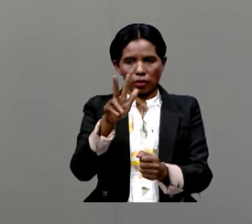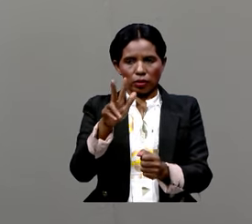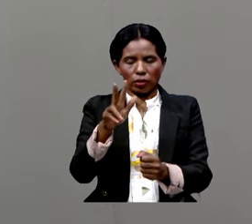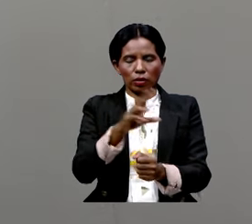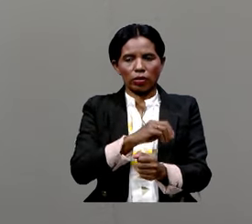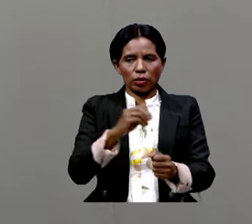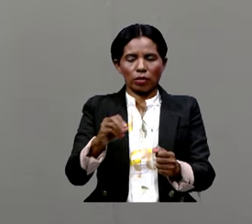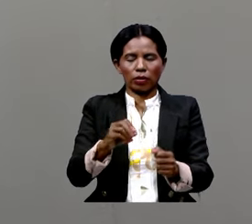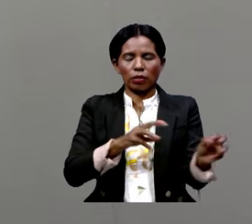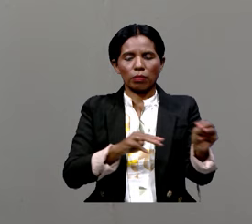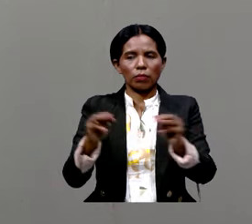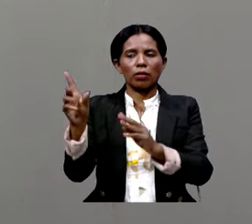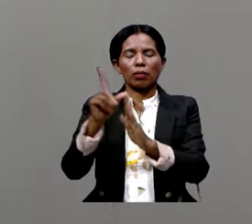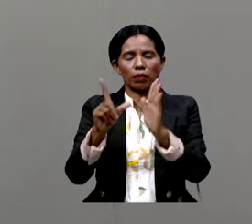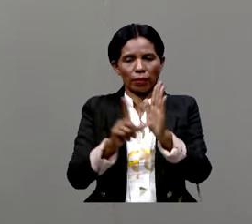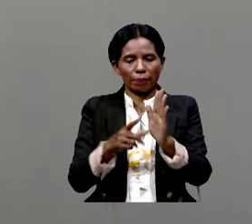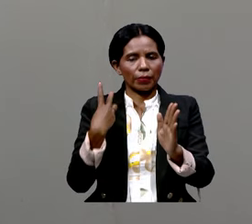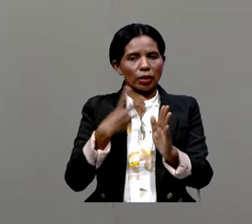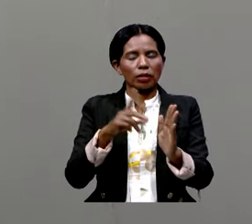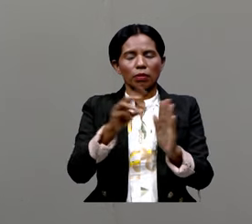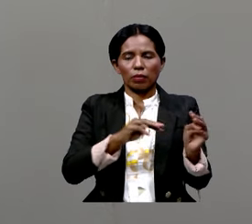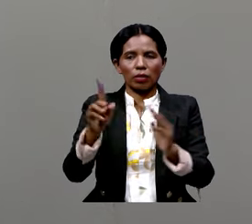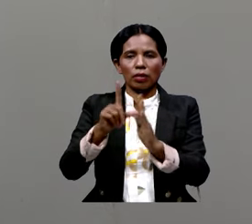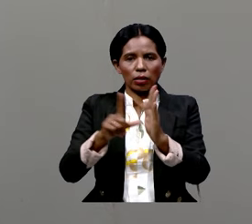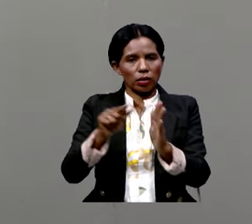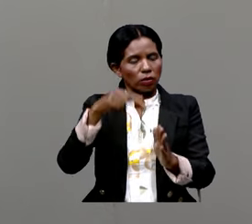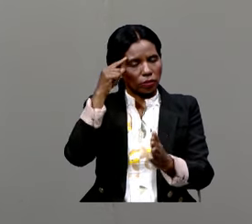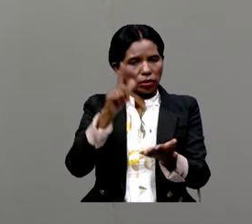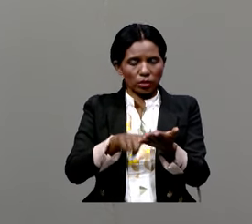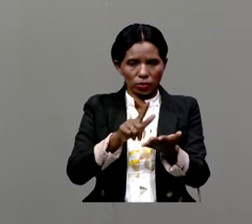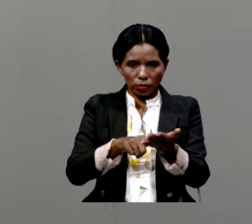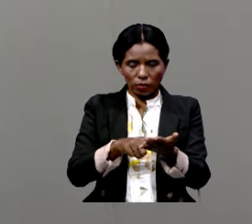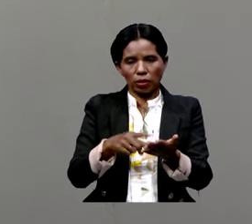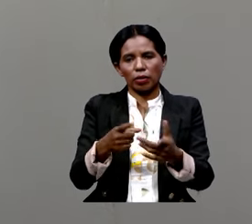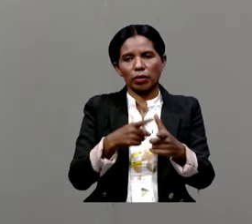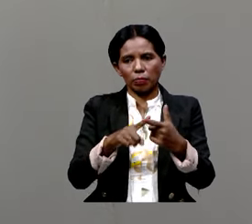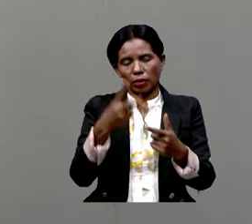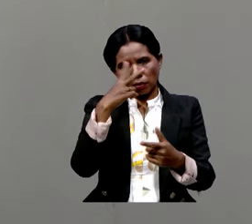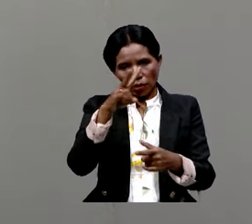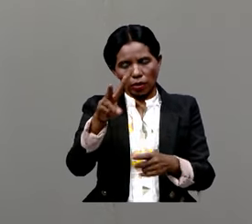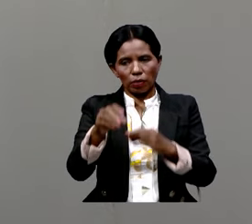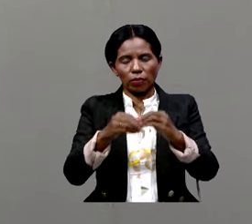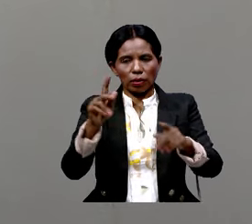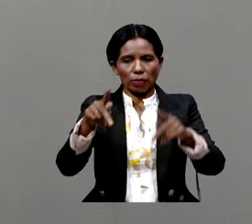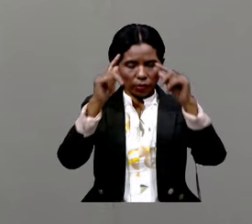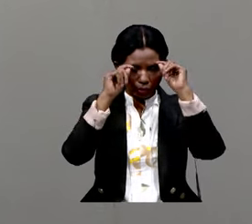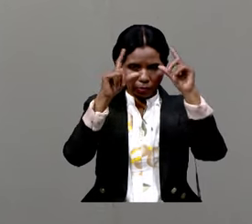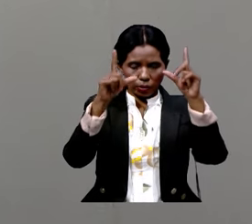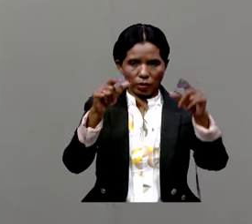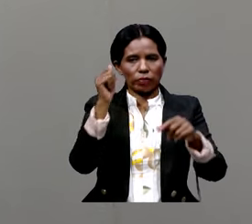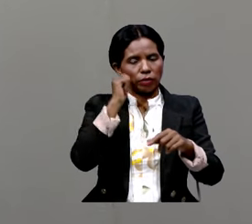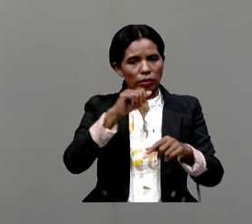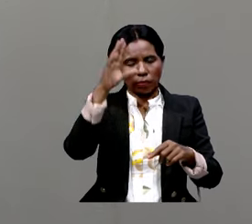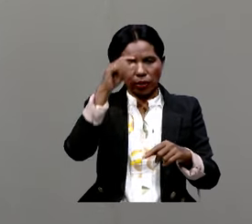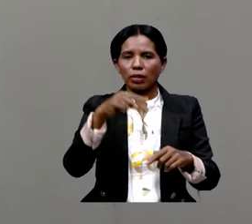via, alteração da lei. Então, alteração da lei, o governo se discute e fala para o país atare Timor-Leste, Fetomane,